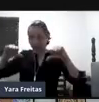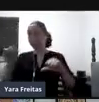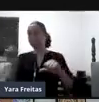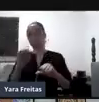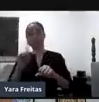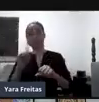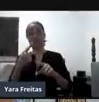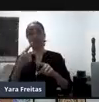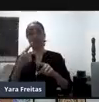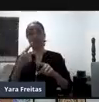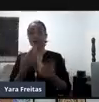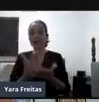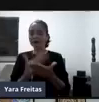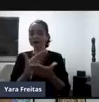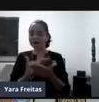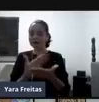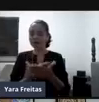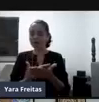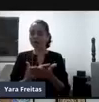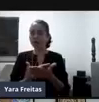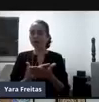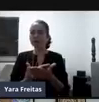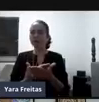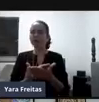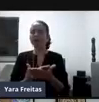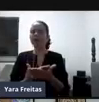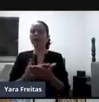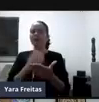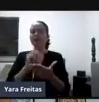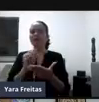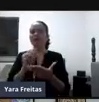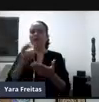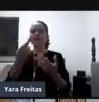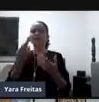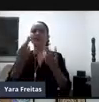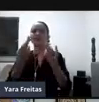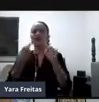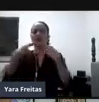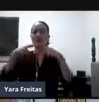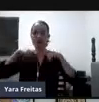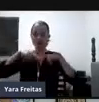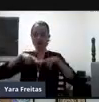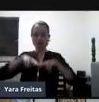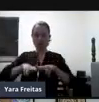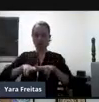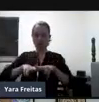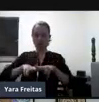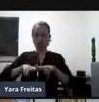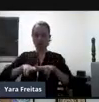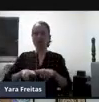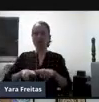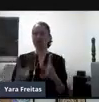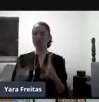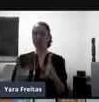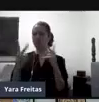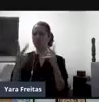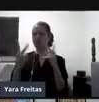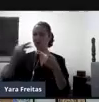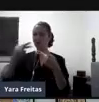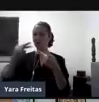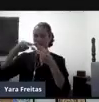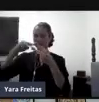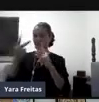até mesmo de gêmeos monozigóticos, então assim, gêmeos com a genética idêntica, que